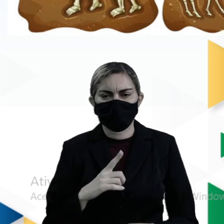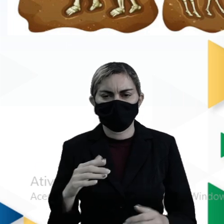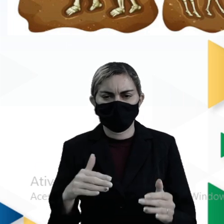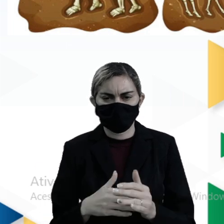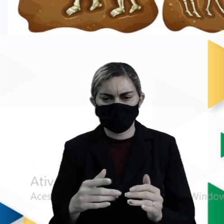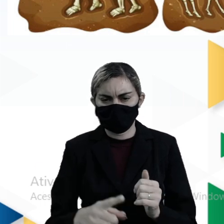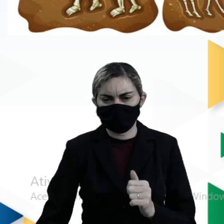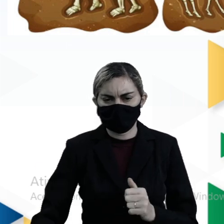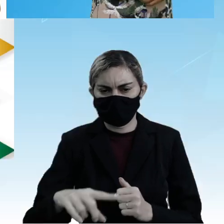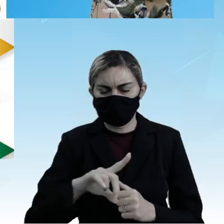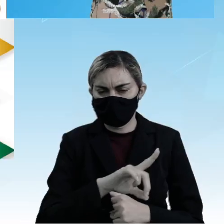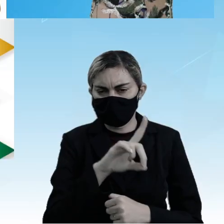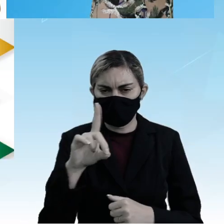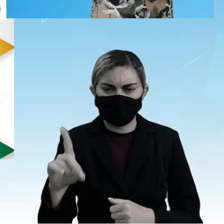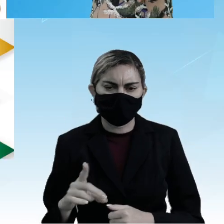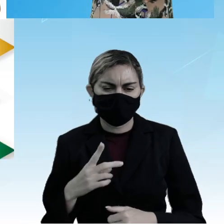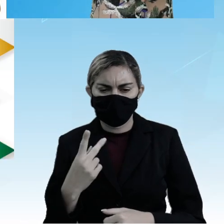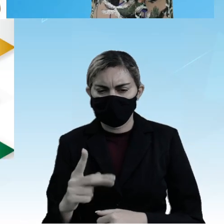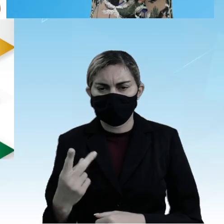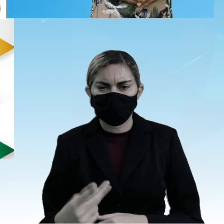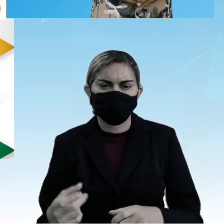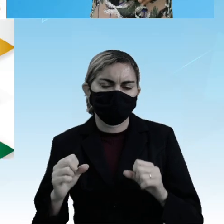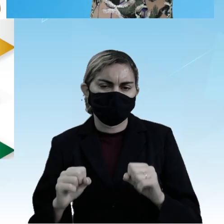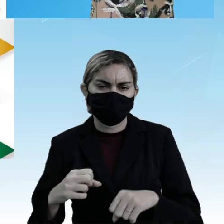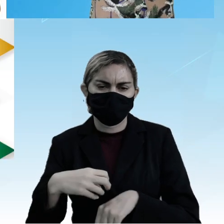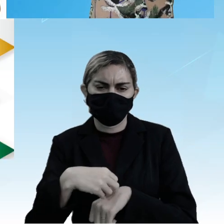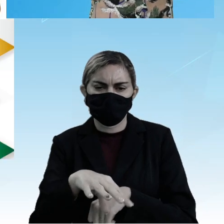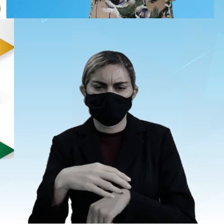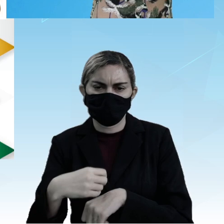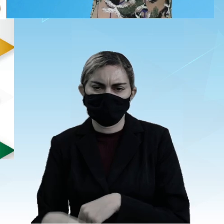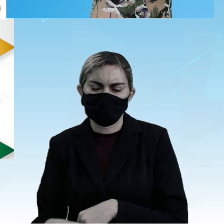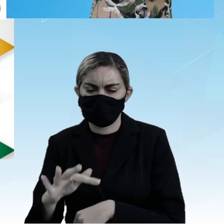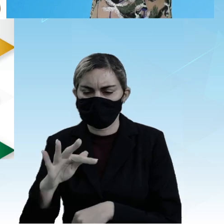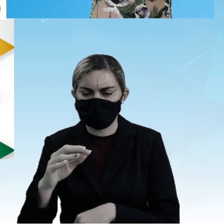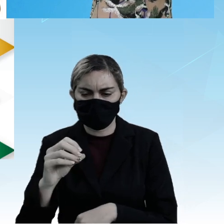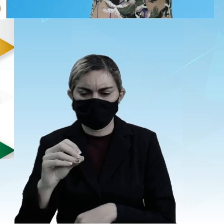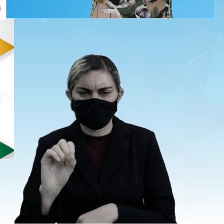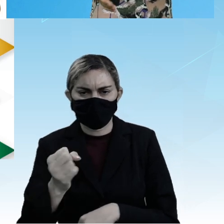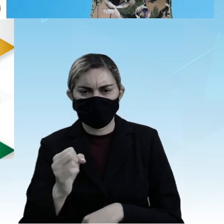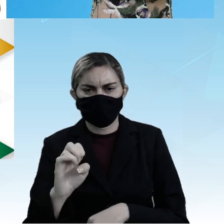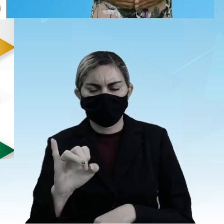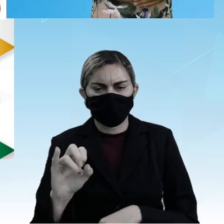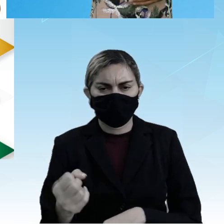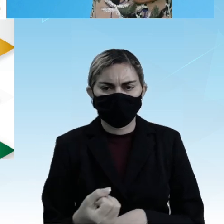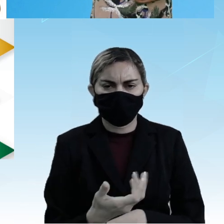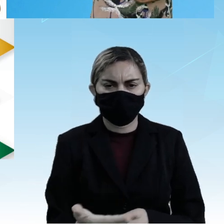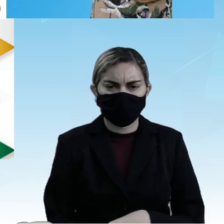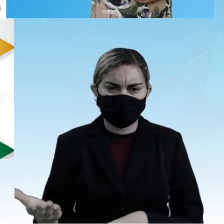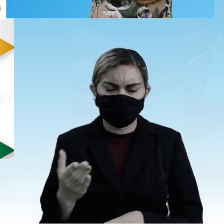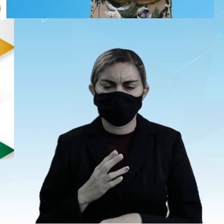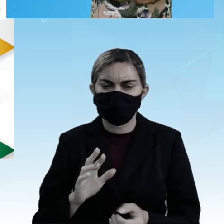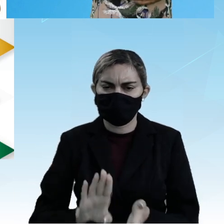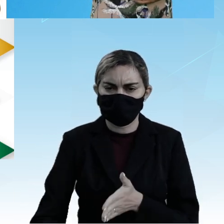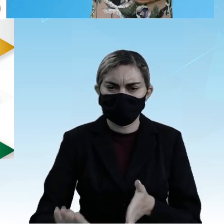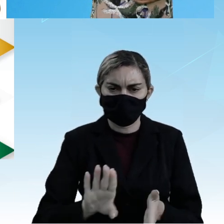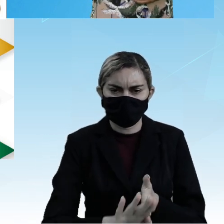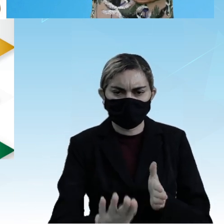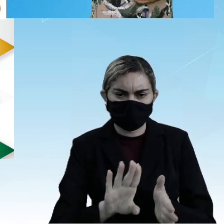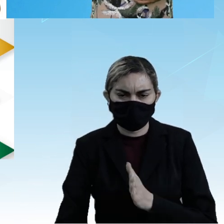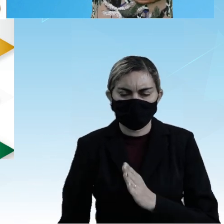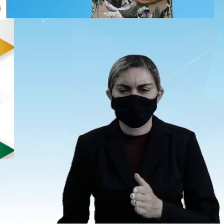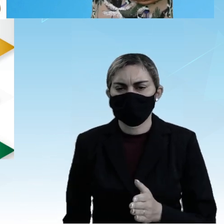os nossos dias. Dentre elas podemos citar os fósseis, que na realidade são os restos